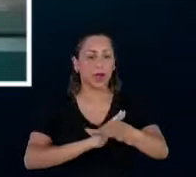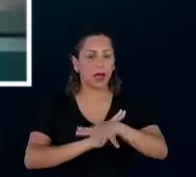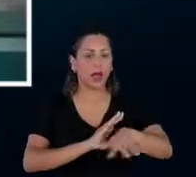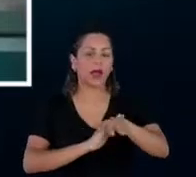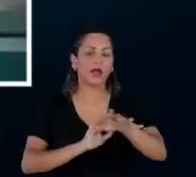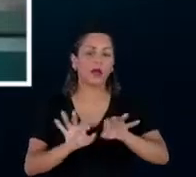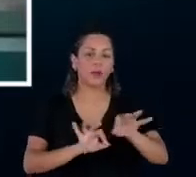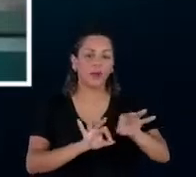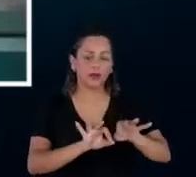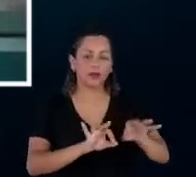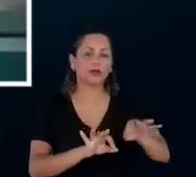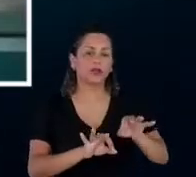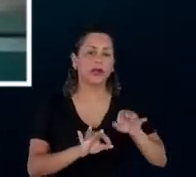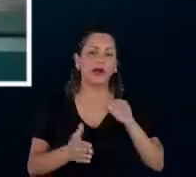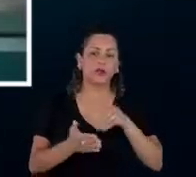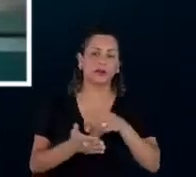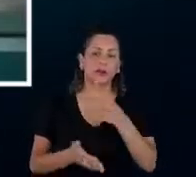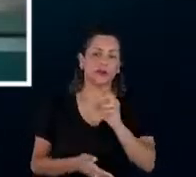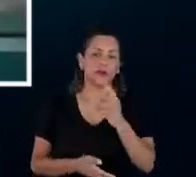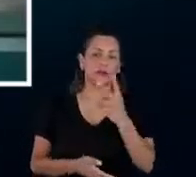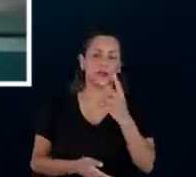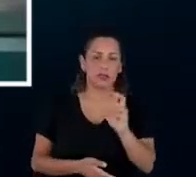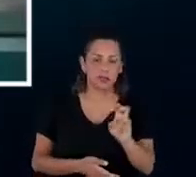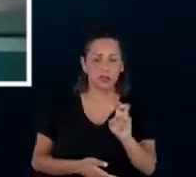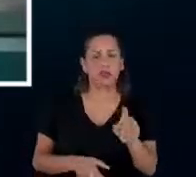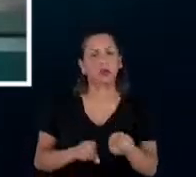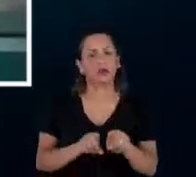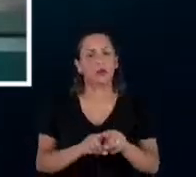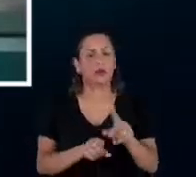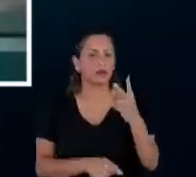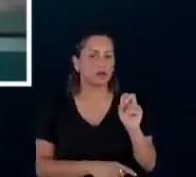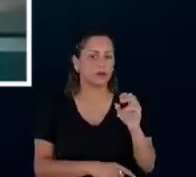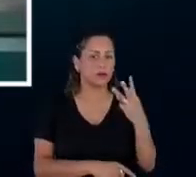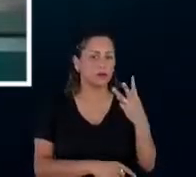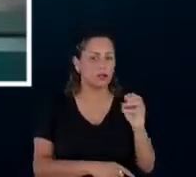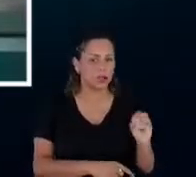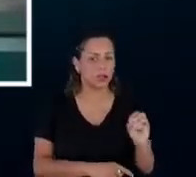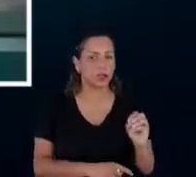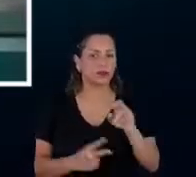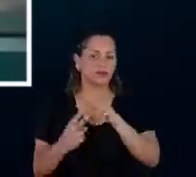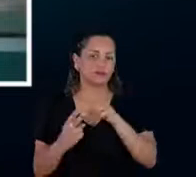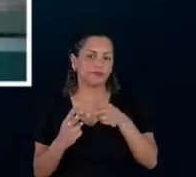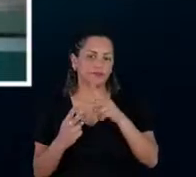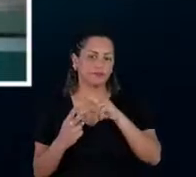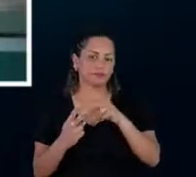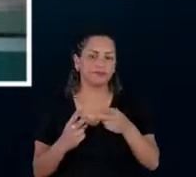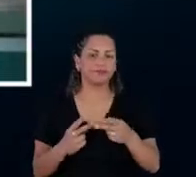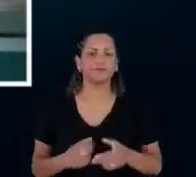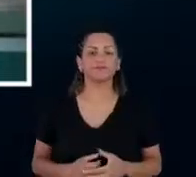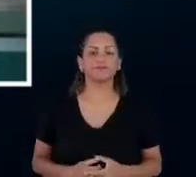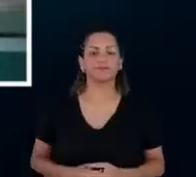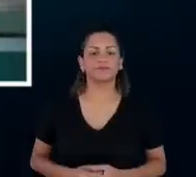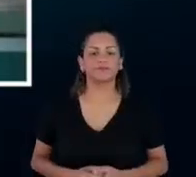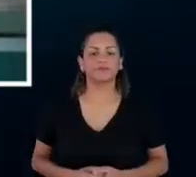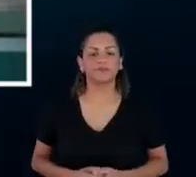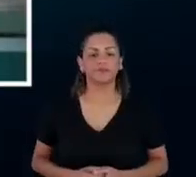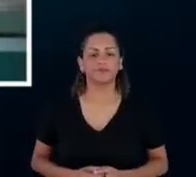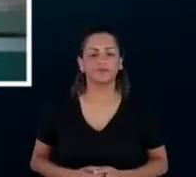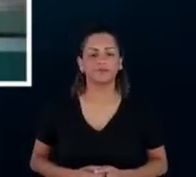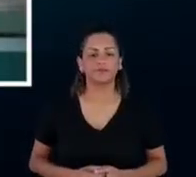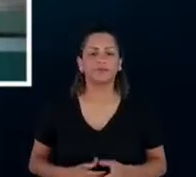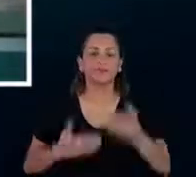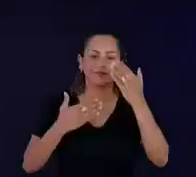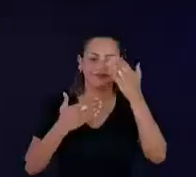Grid em 2025 e 2030, respectivamente. Thank you. Obrigado. Muito